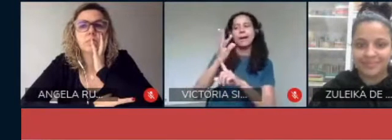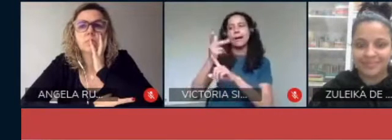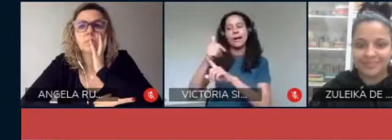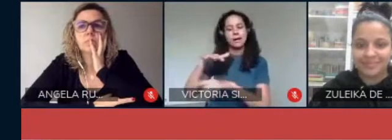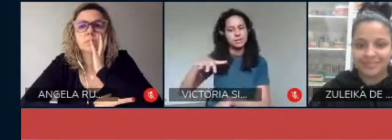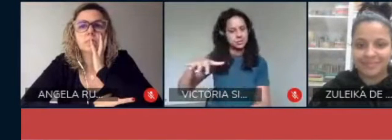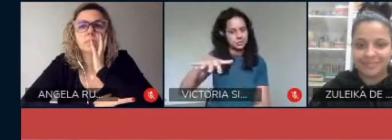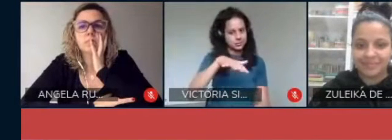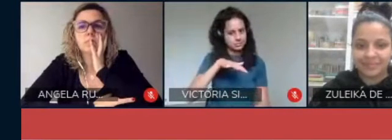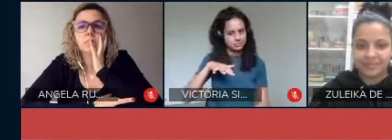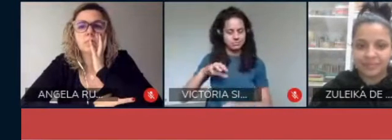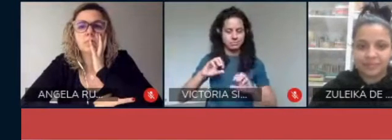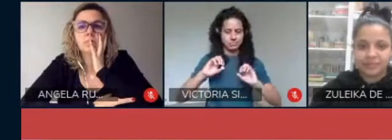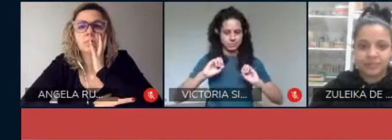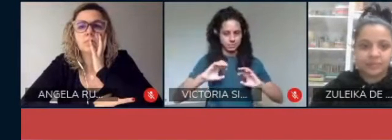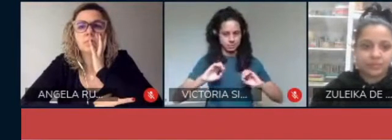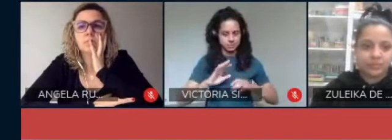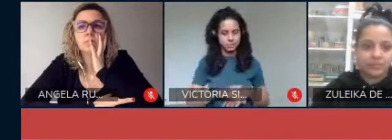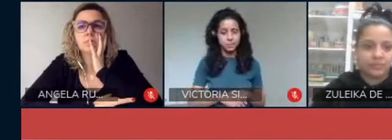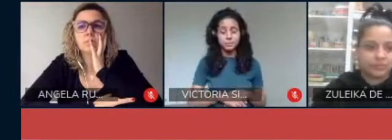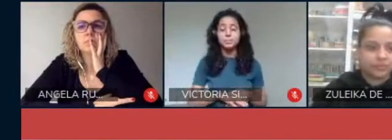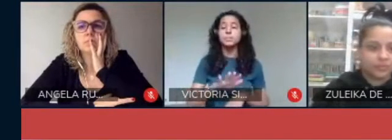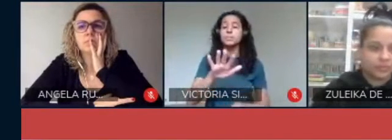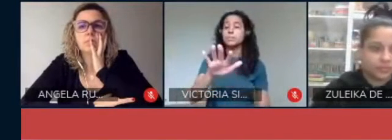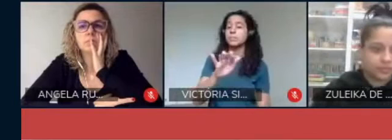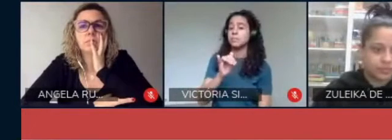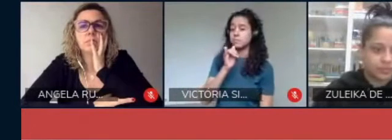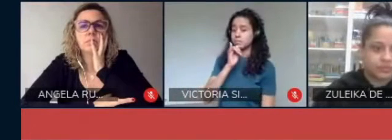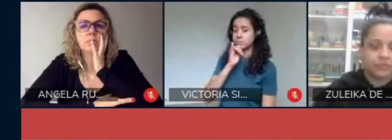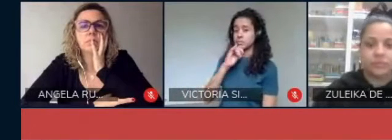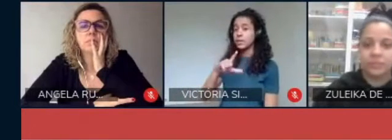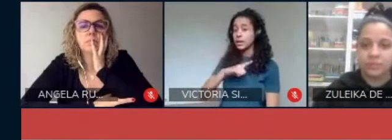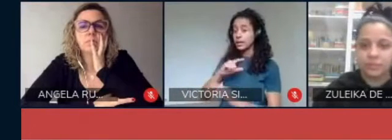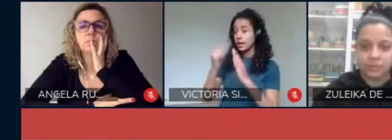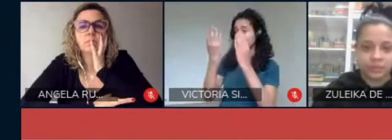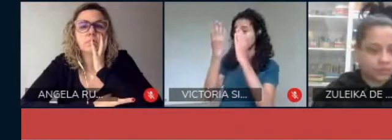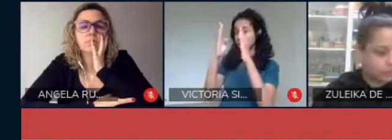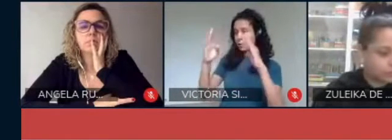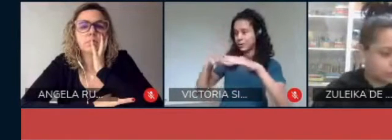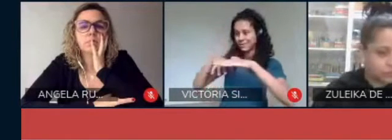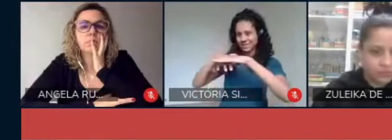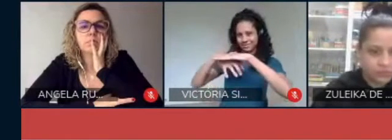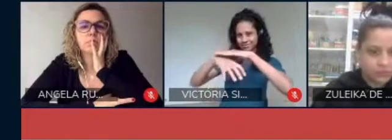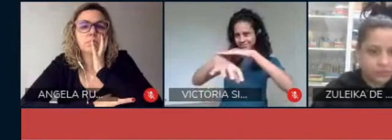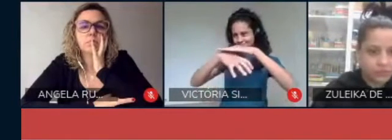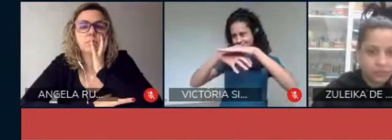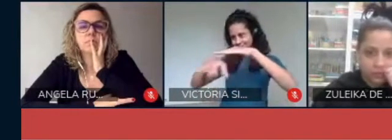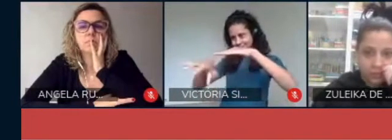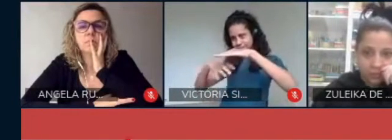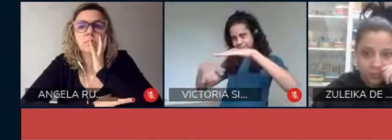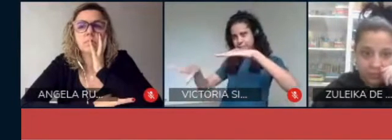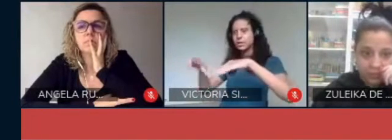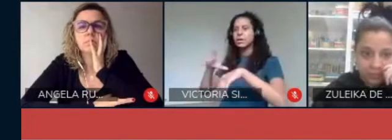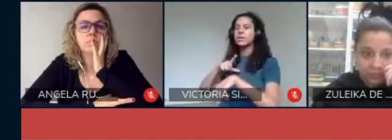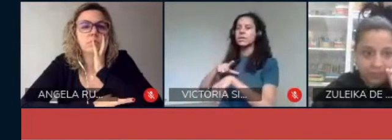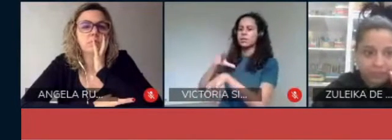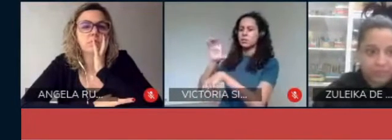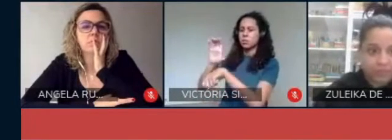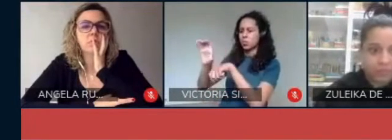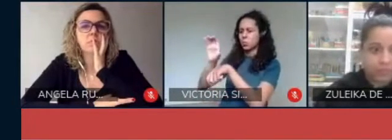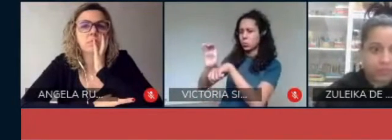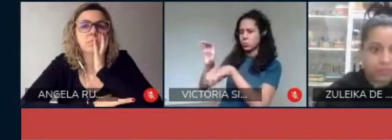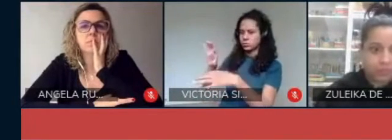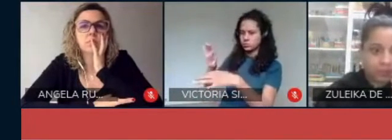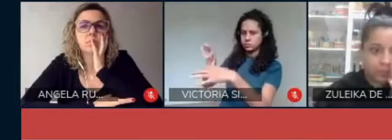Então, como eu tinha comentado, o acervo das bibliotecas ele é distribuído de acordo com as diferentes áreas de conhecimento, isso uma característica das bibliotecas